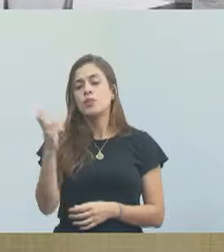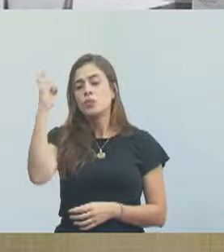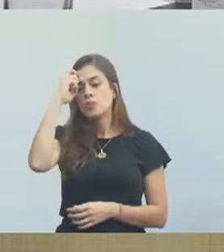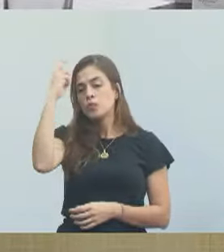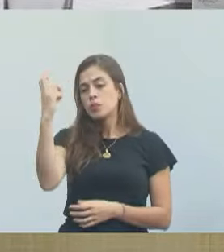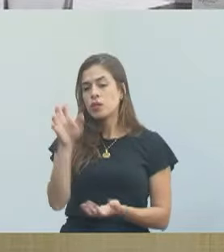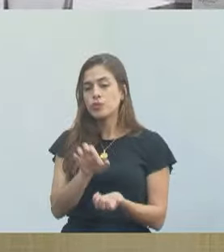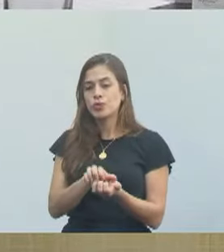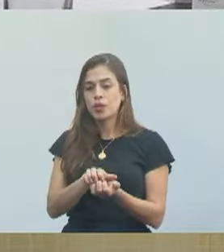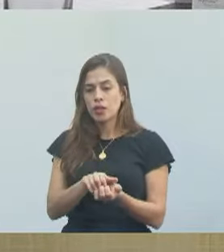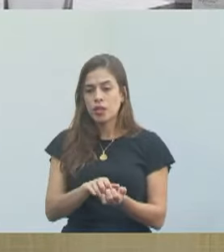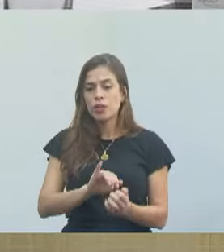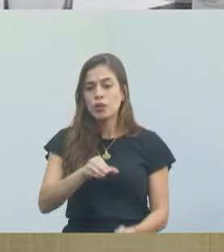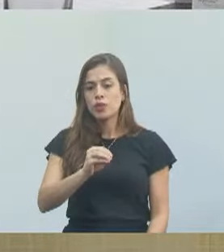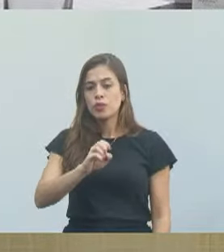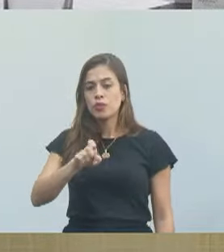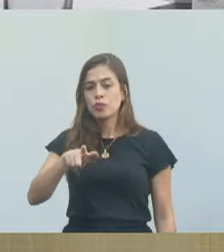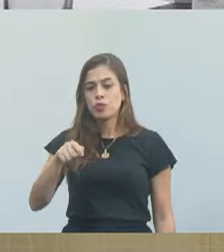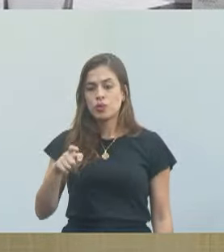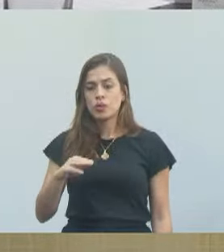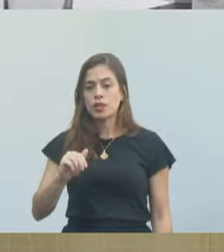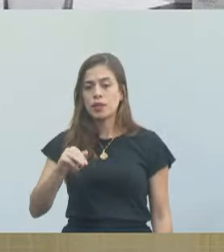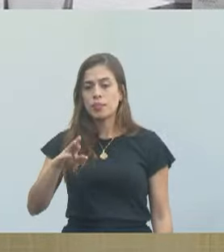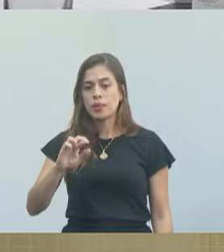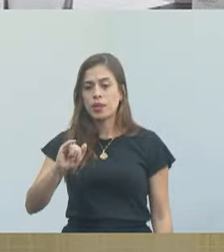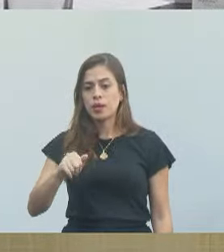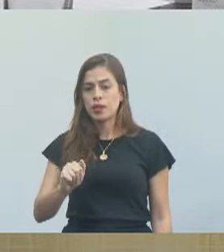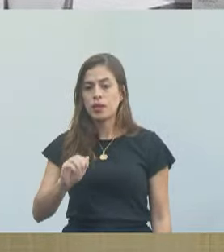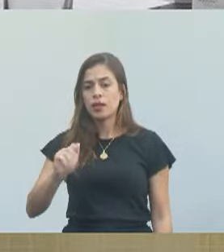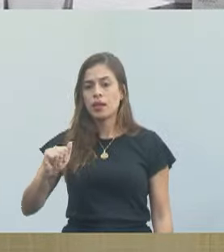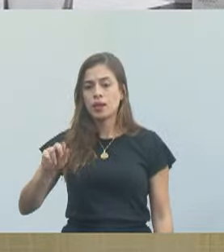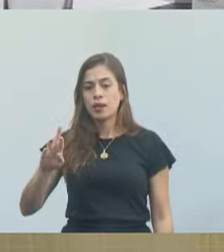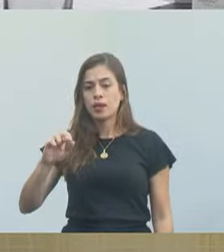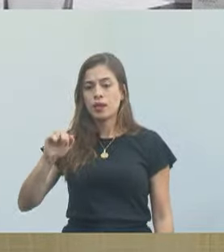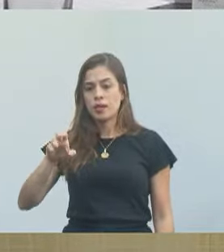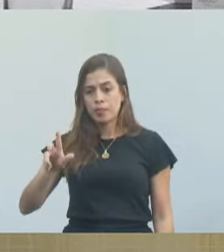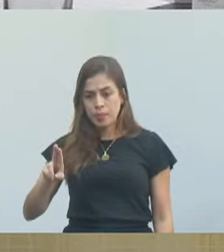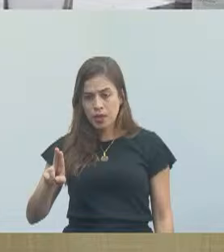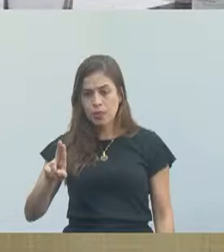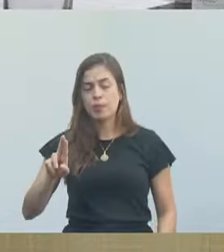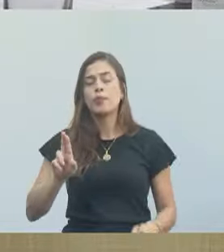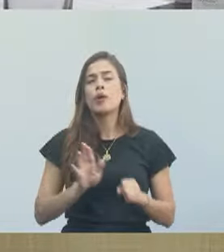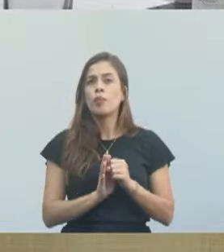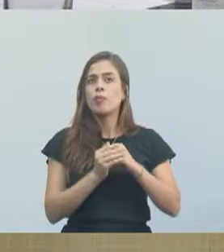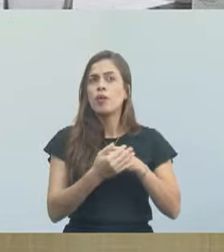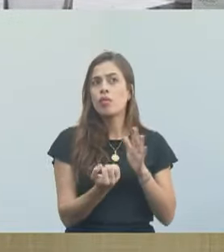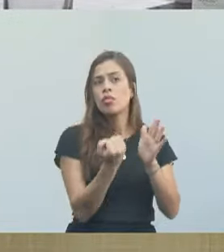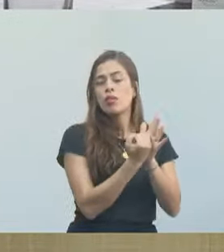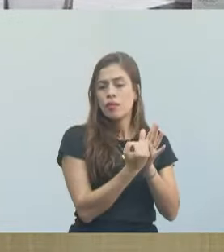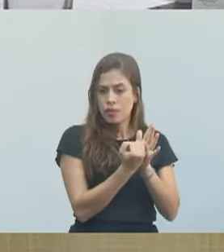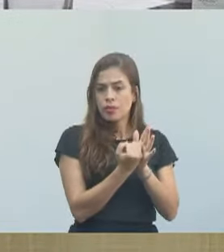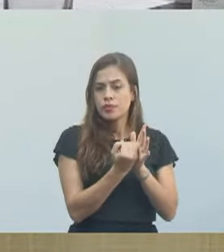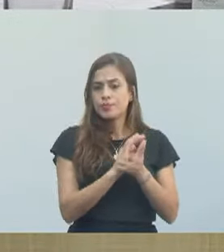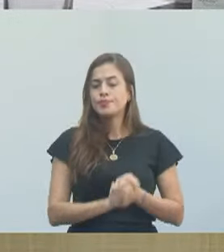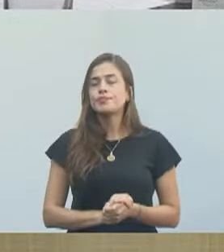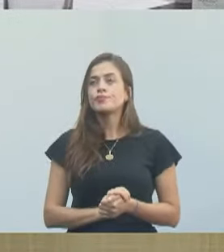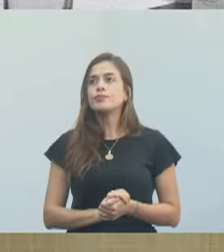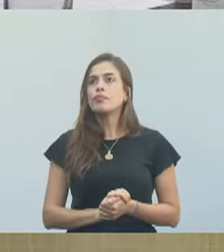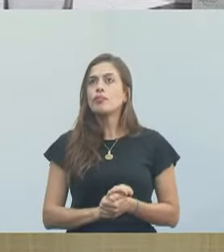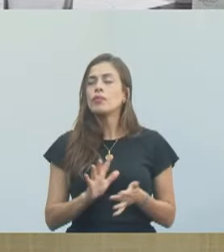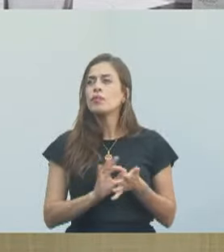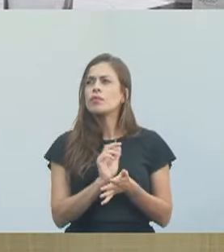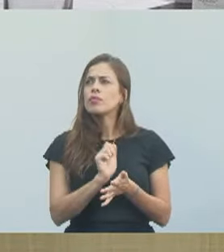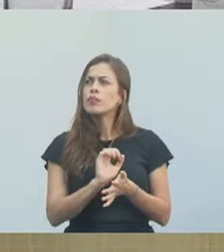Abreu cabe assegurar ao bem preservado ou registrado. Artigo 3º.